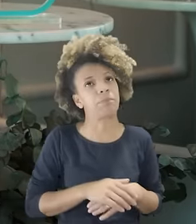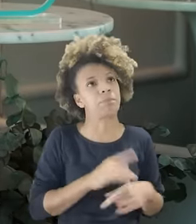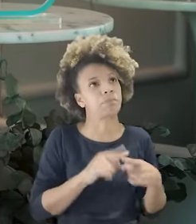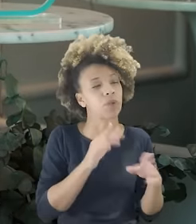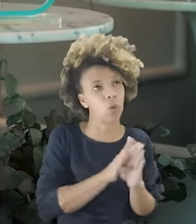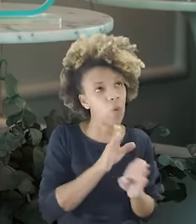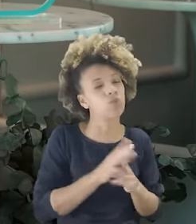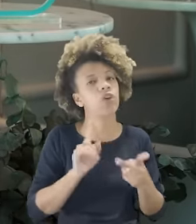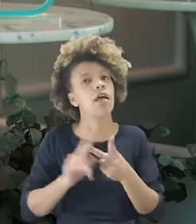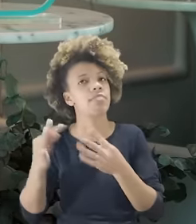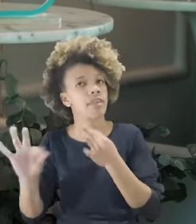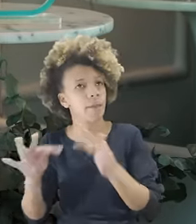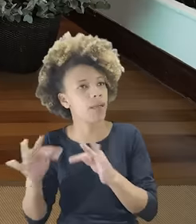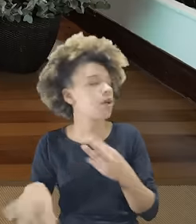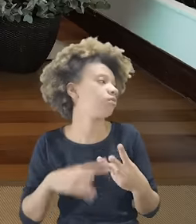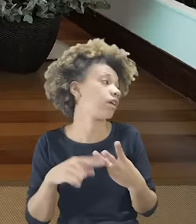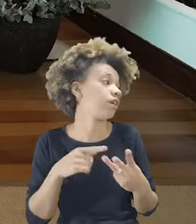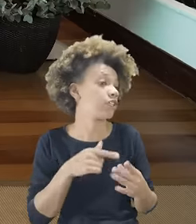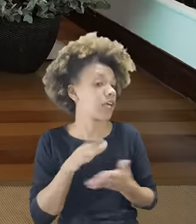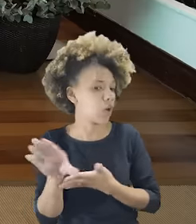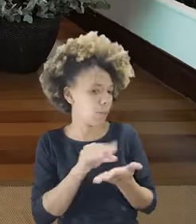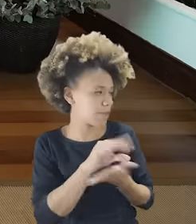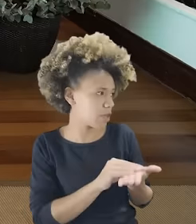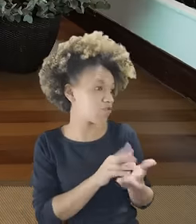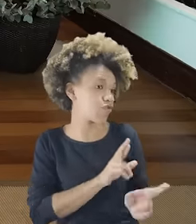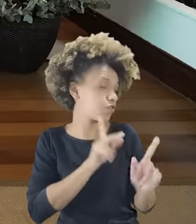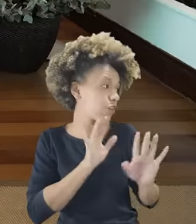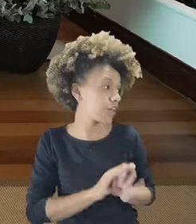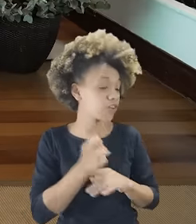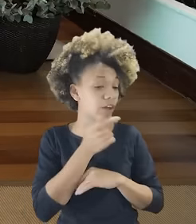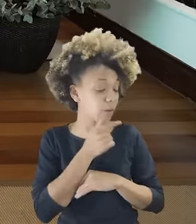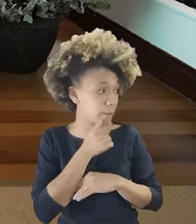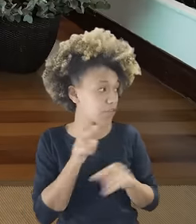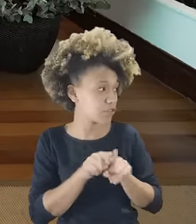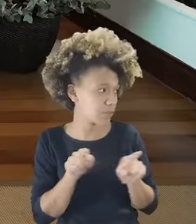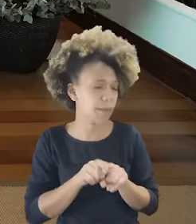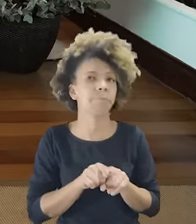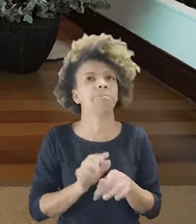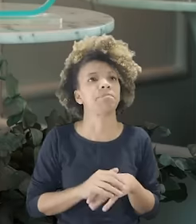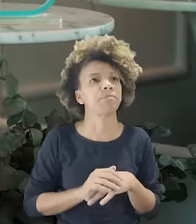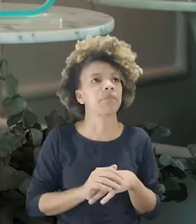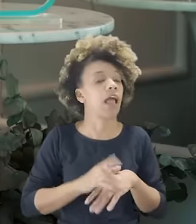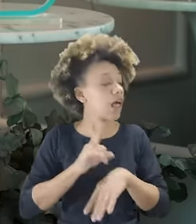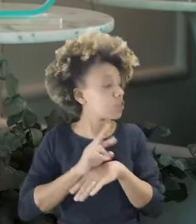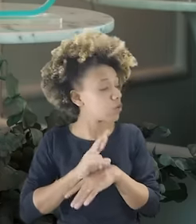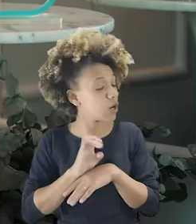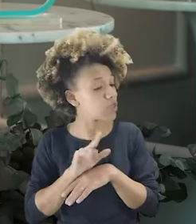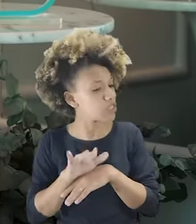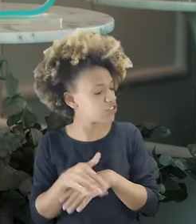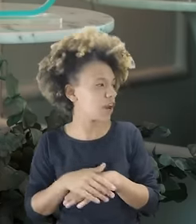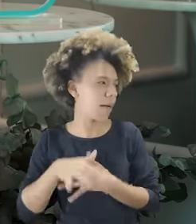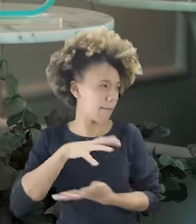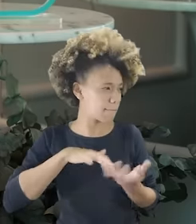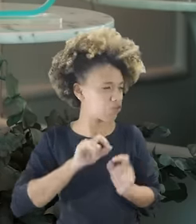é Coach terapeuta e você faz a versão ou posta que é a comédia disso daí a doutora Rosângela